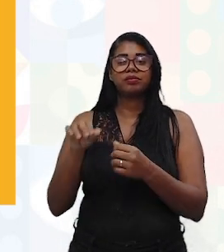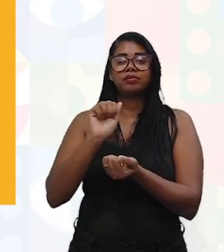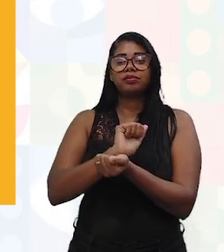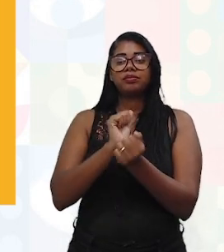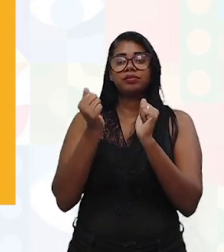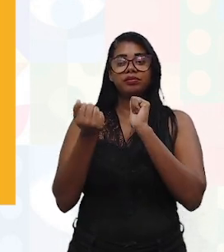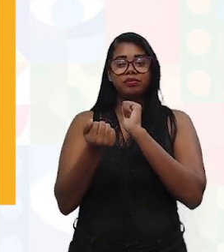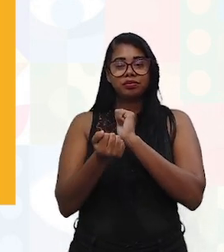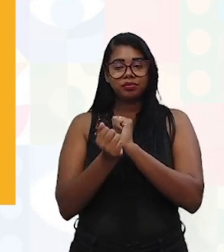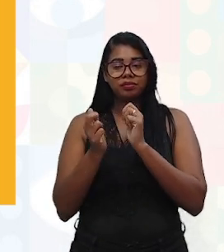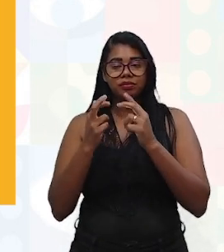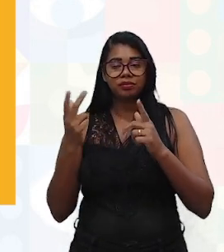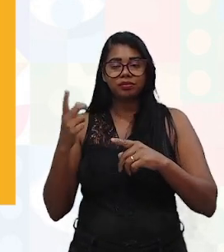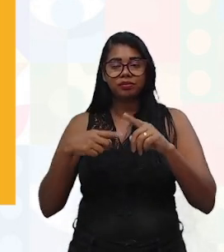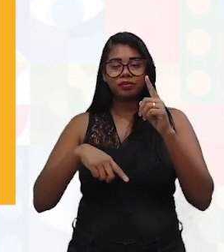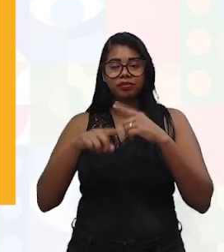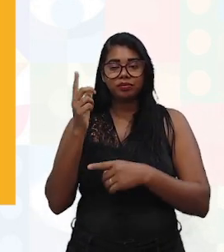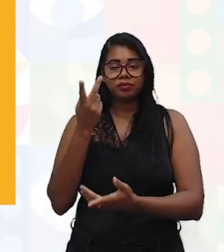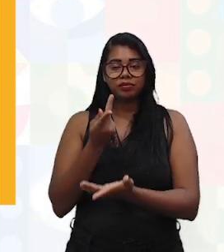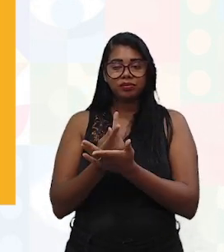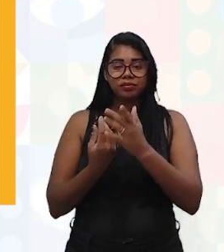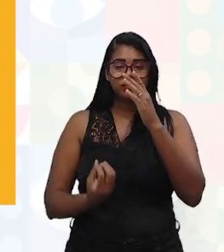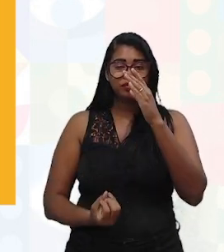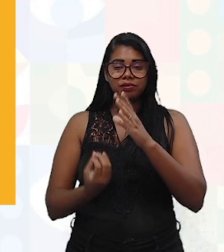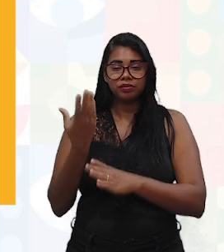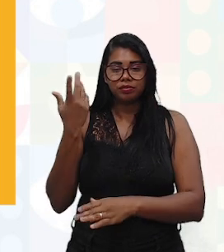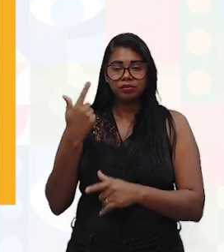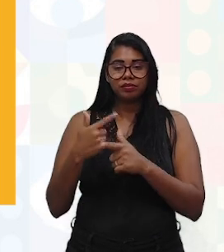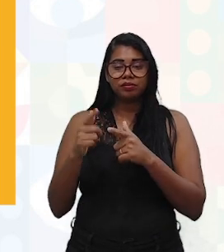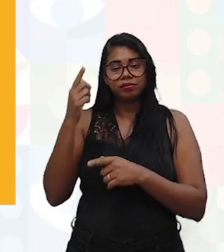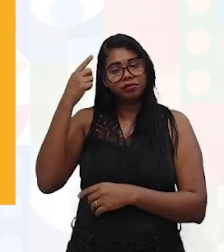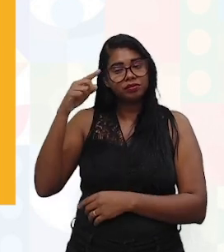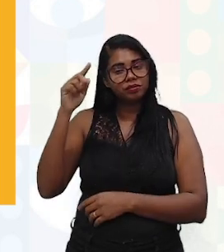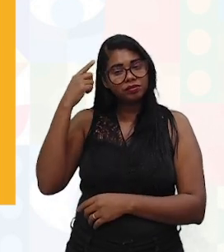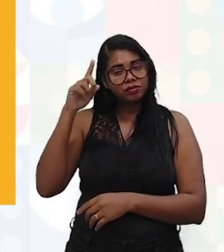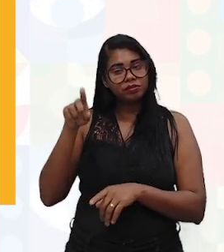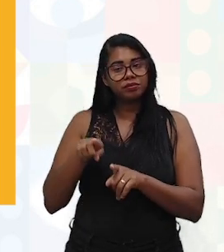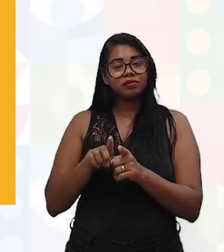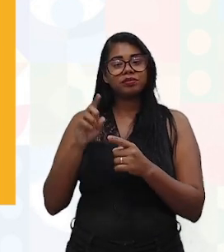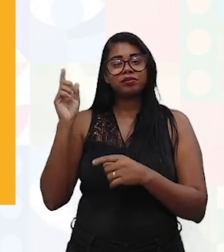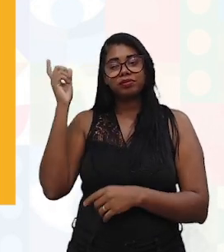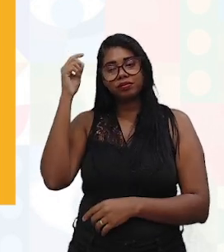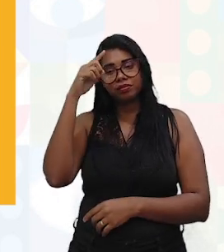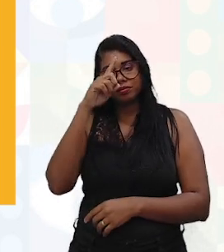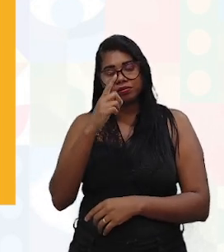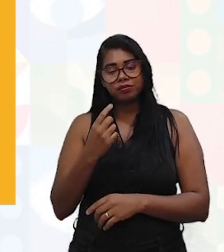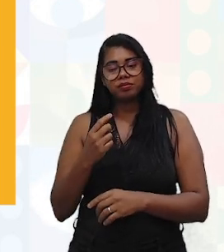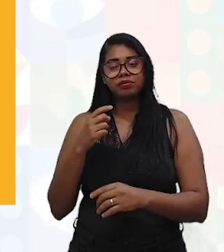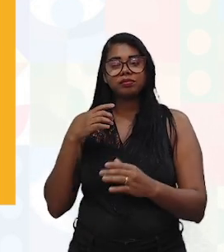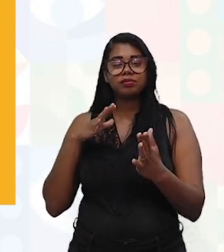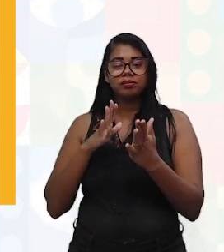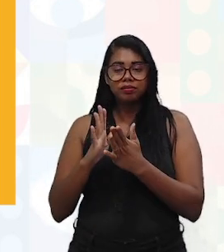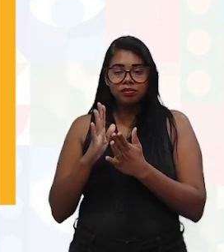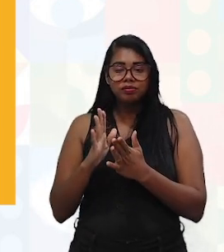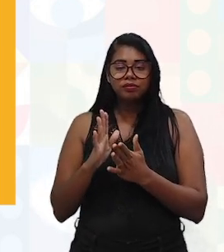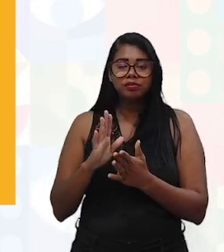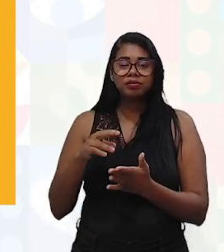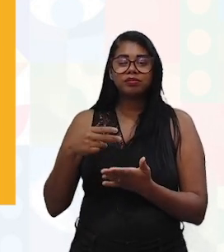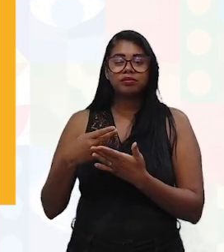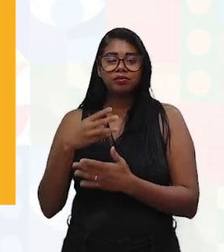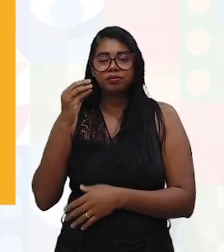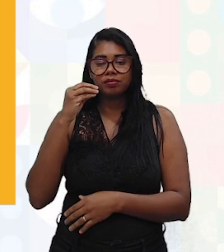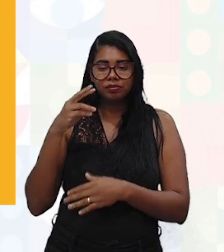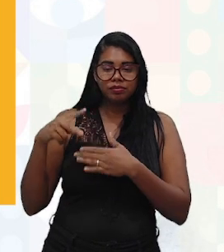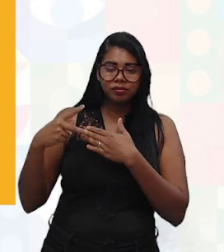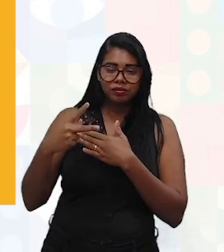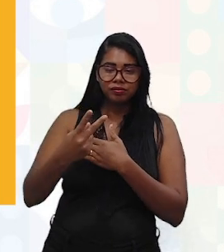às intempéries, às divergências do cotidiano, às dificuldades. A gente cai aqui, levanta